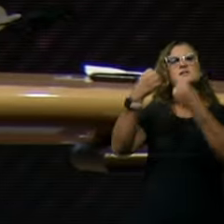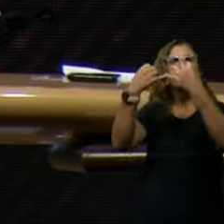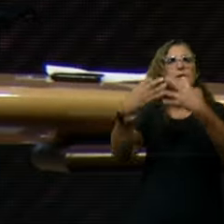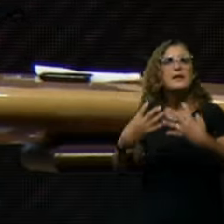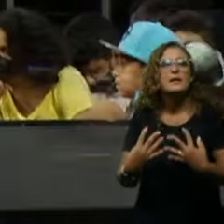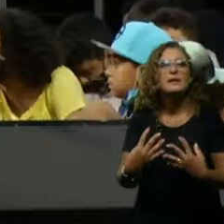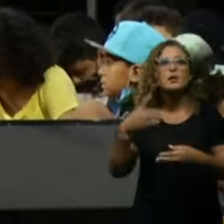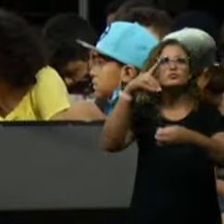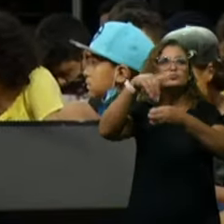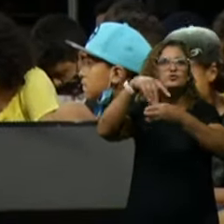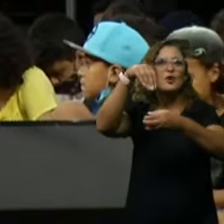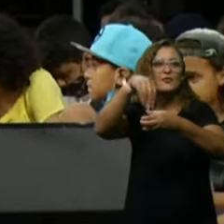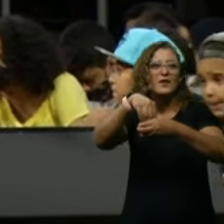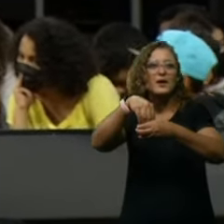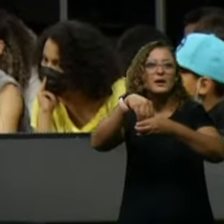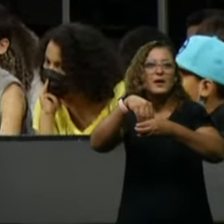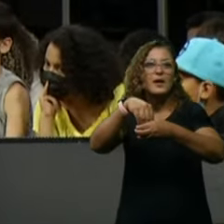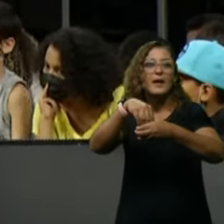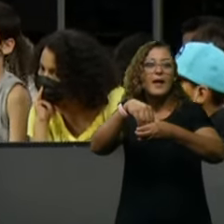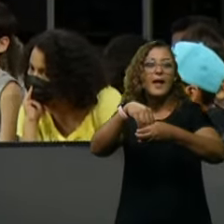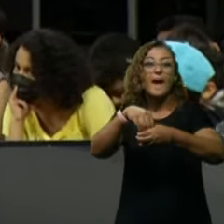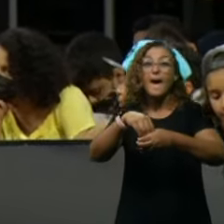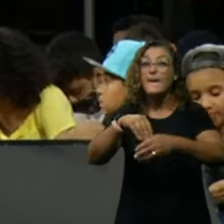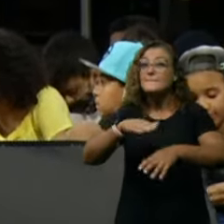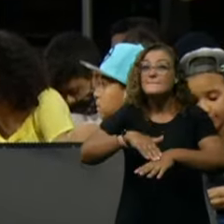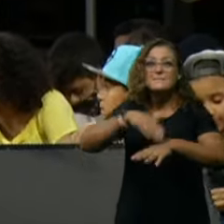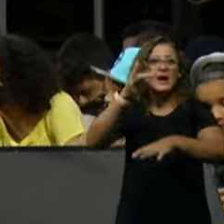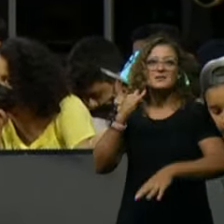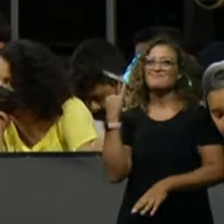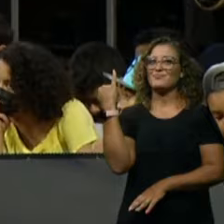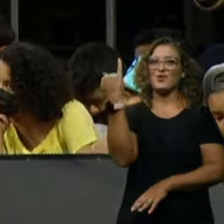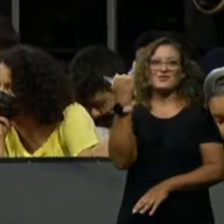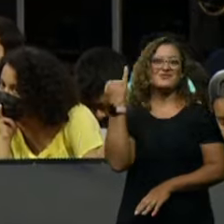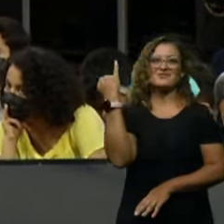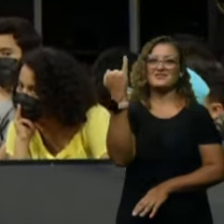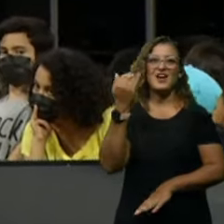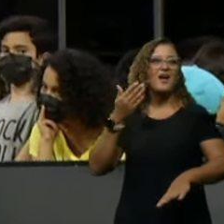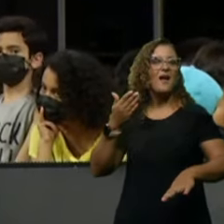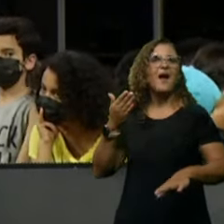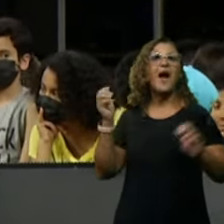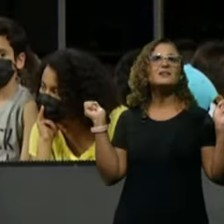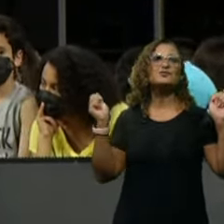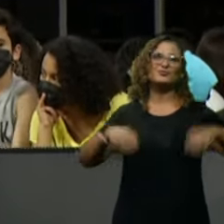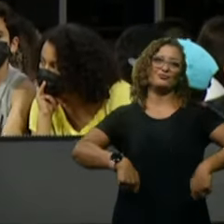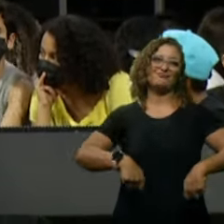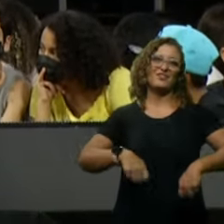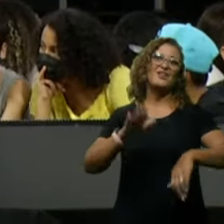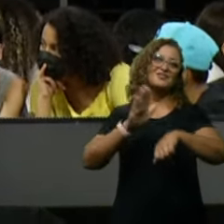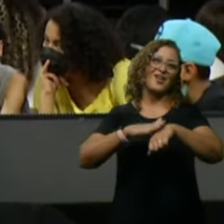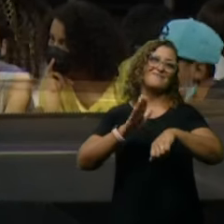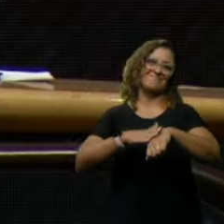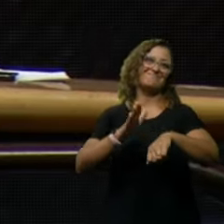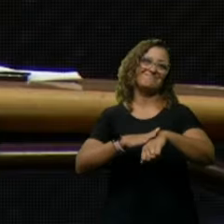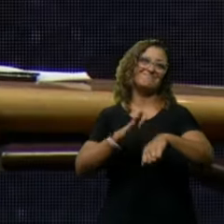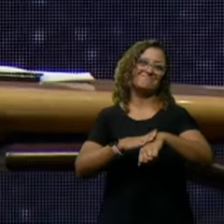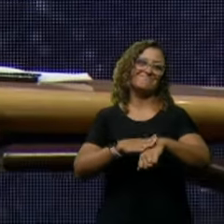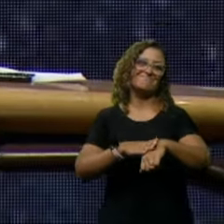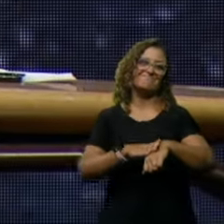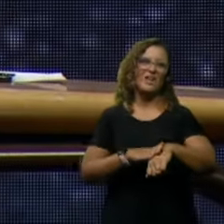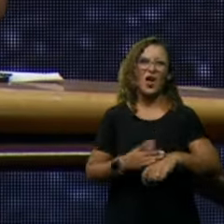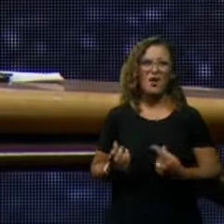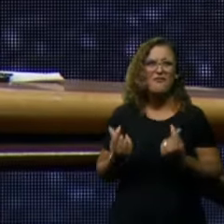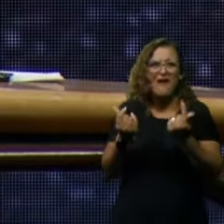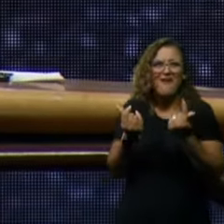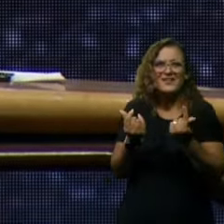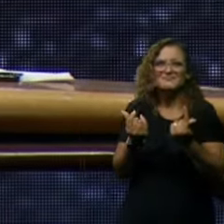nós falamos muito mais da atitude que está por trás disso do que do próprio valor da oferta porque quando nós